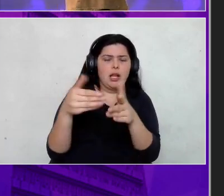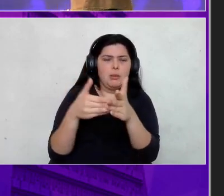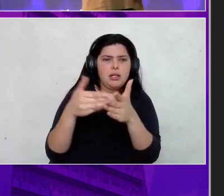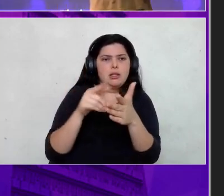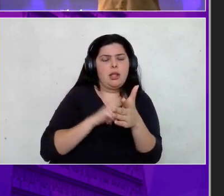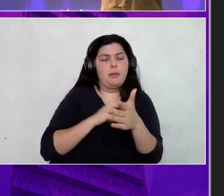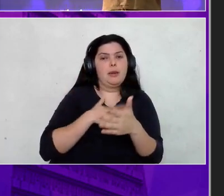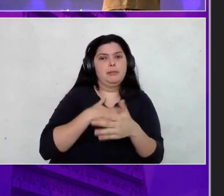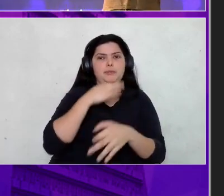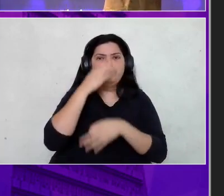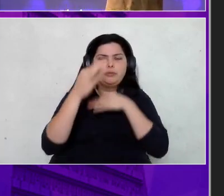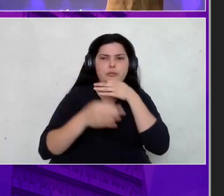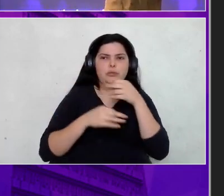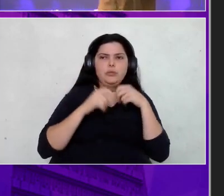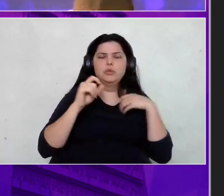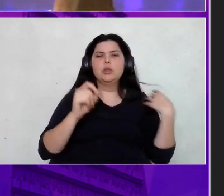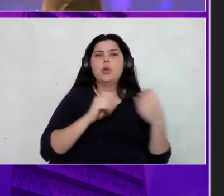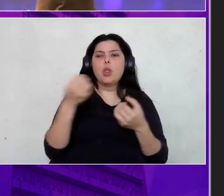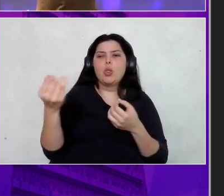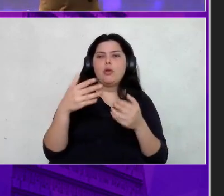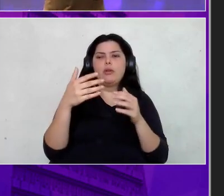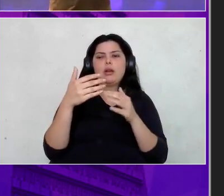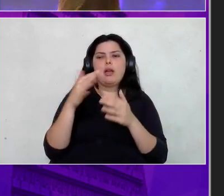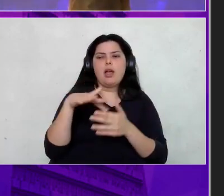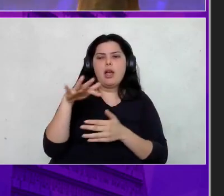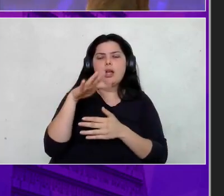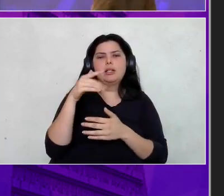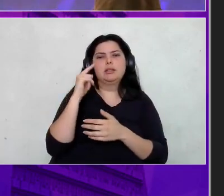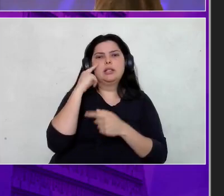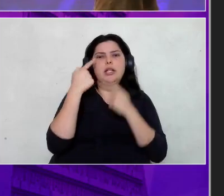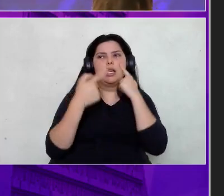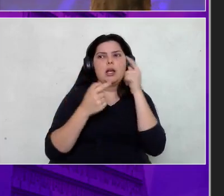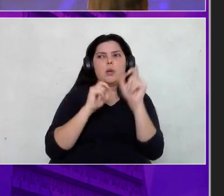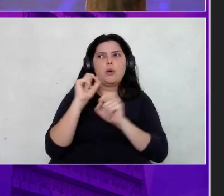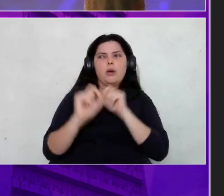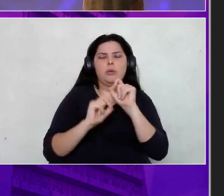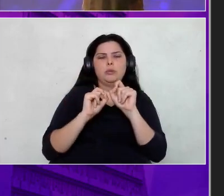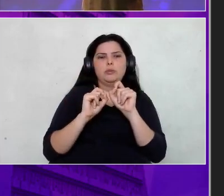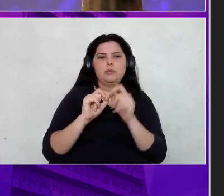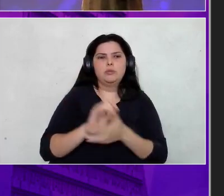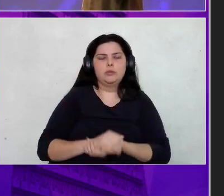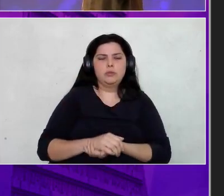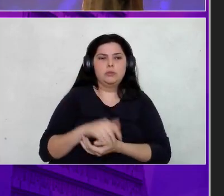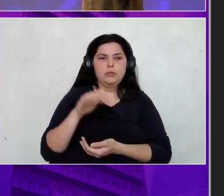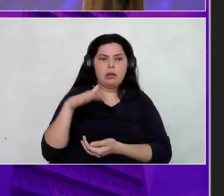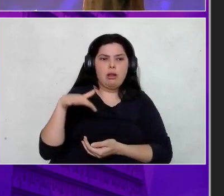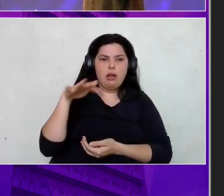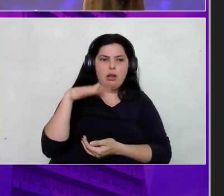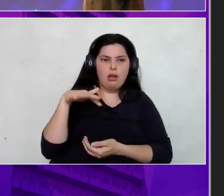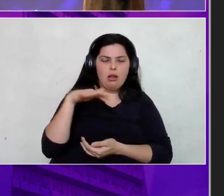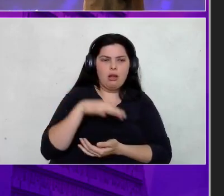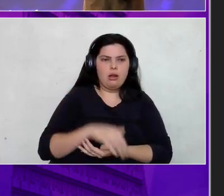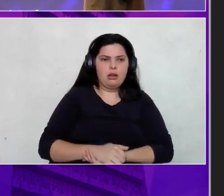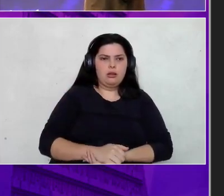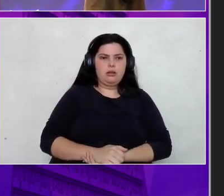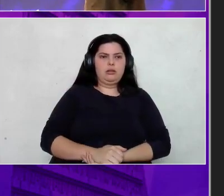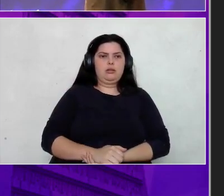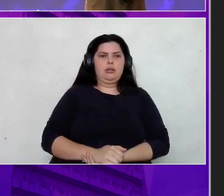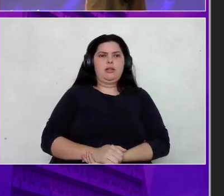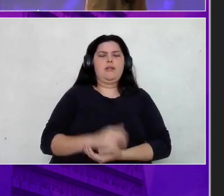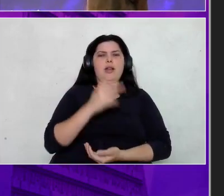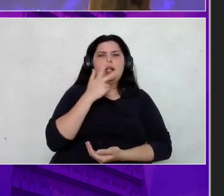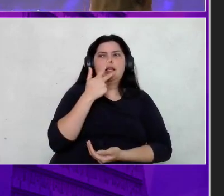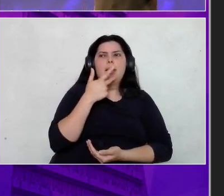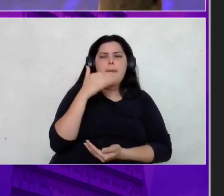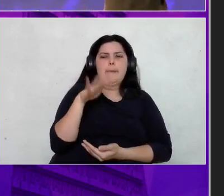é justamente um novo paradigma, só para vocês terem uma ideia. Eles são da área de linha branca. Não